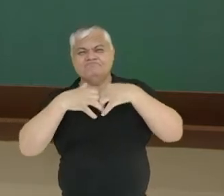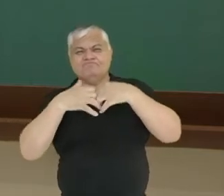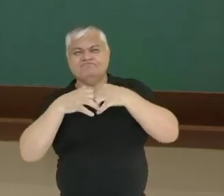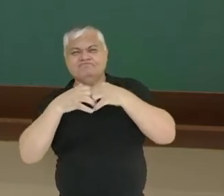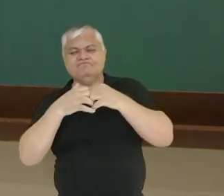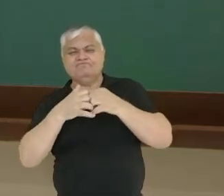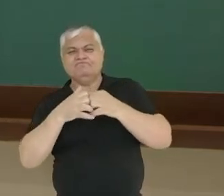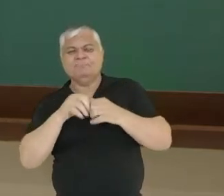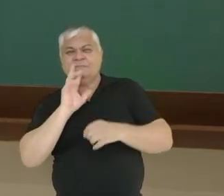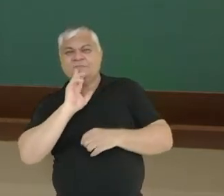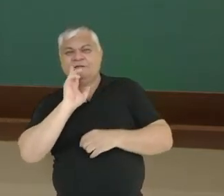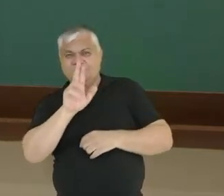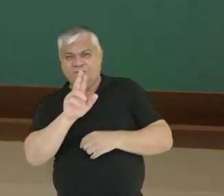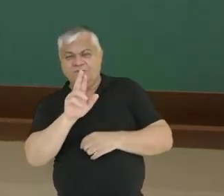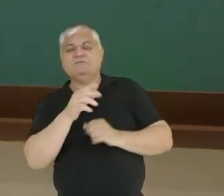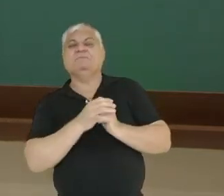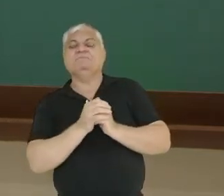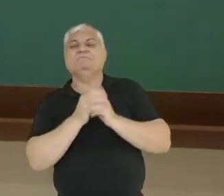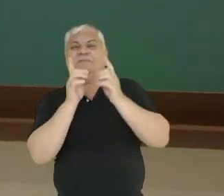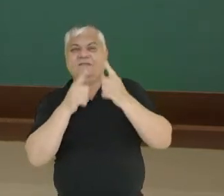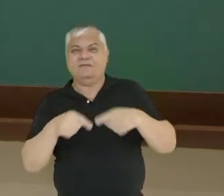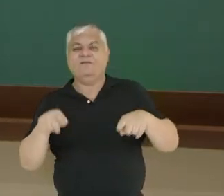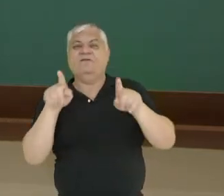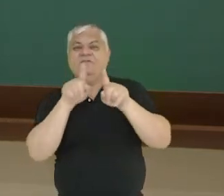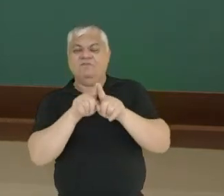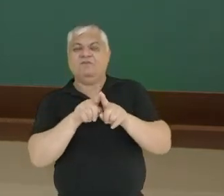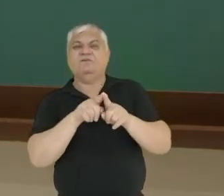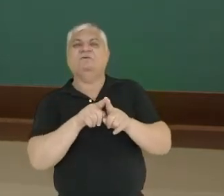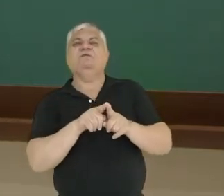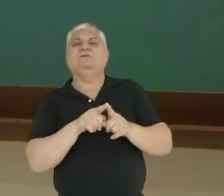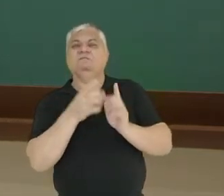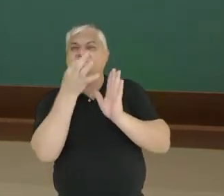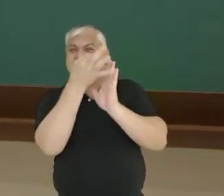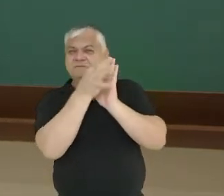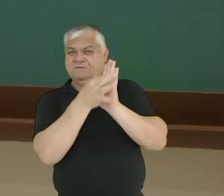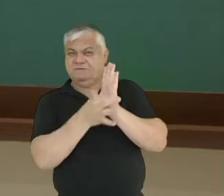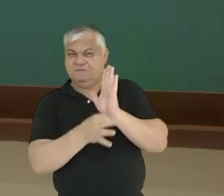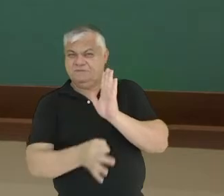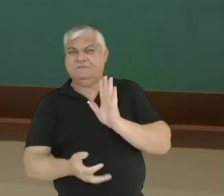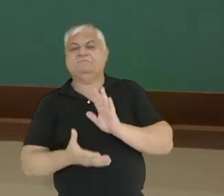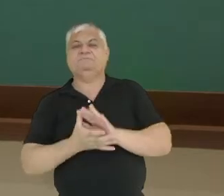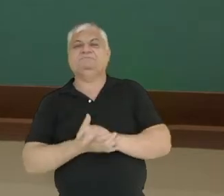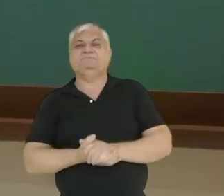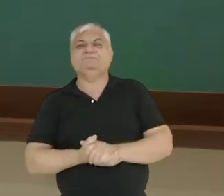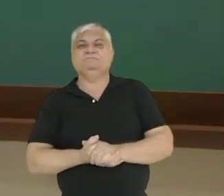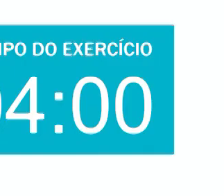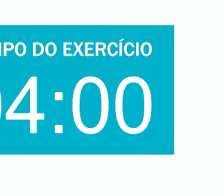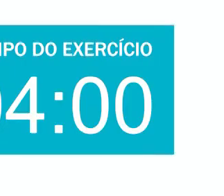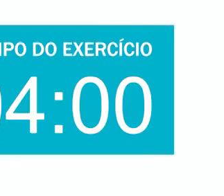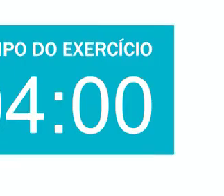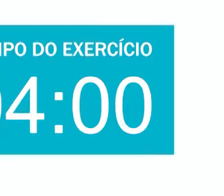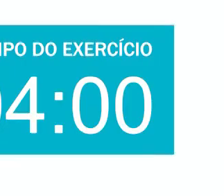o exercício e, na sequência, eu volto para corrigir com vocês.